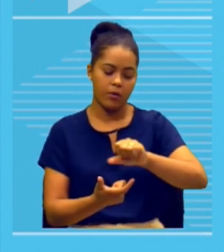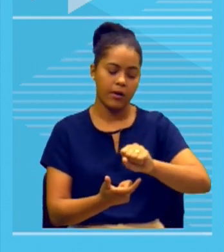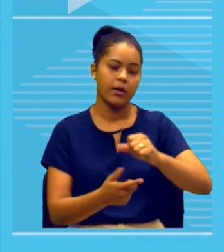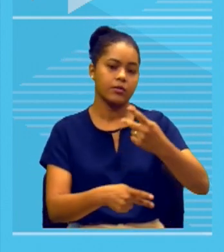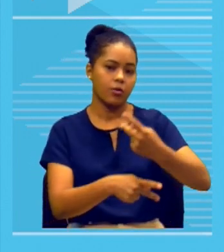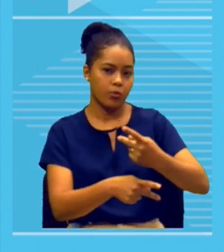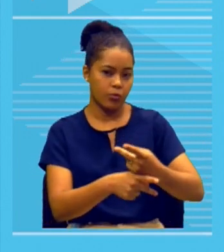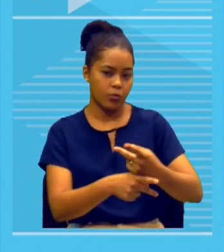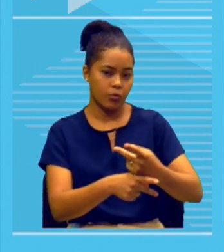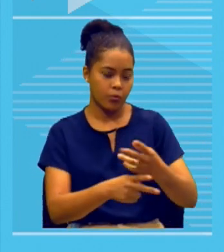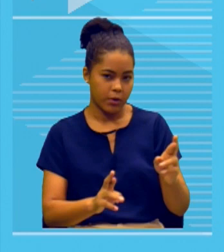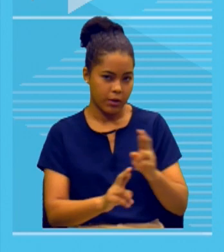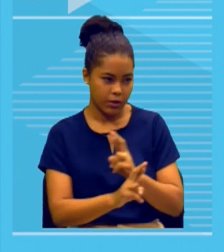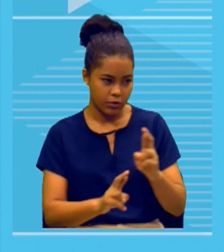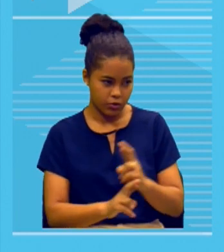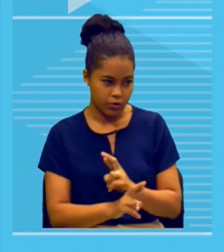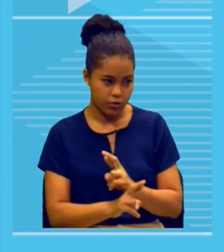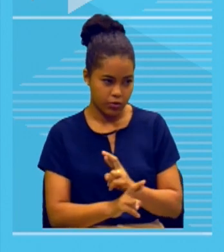relativo